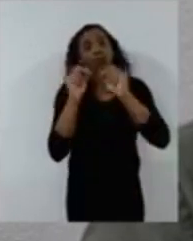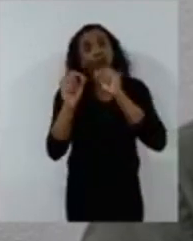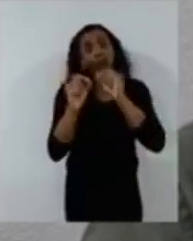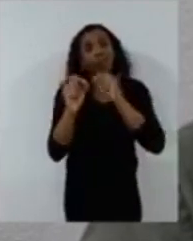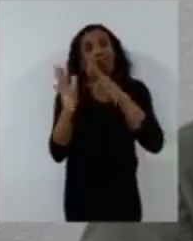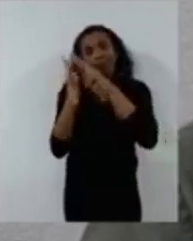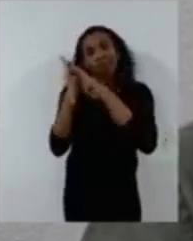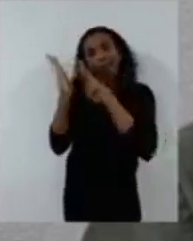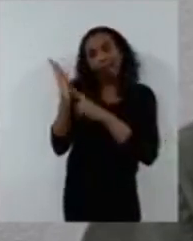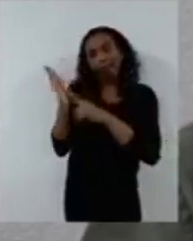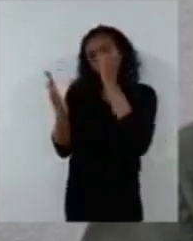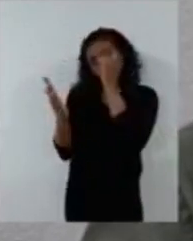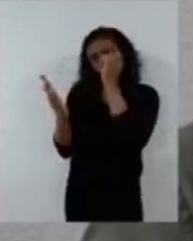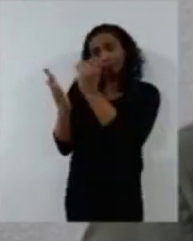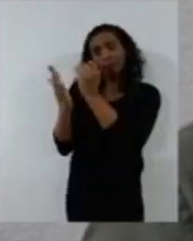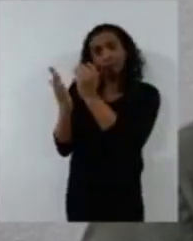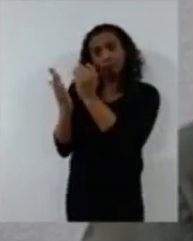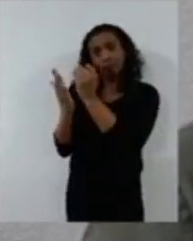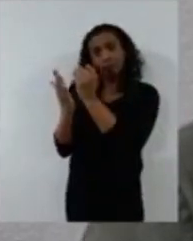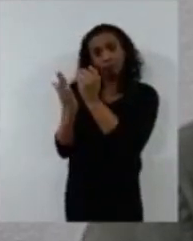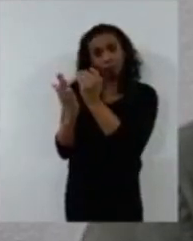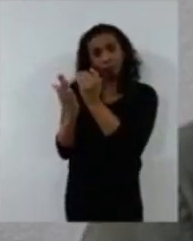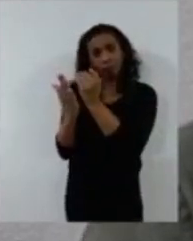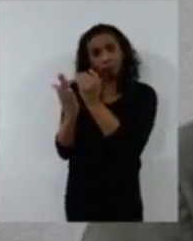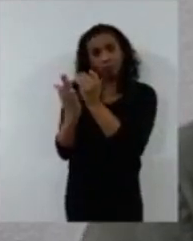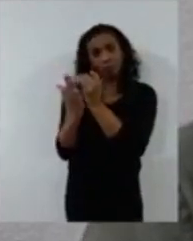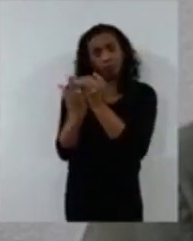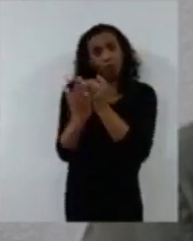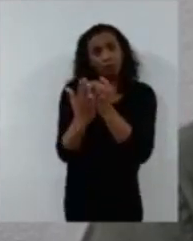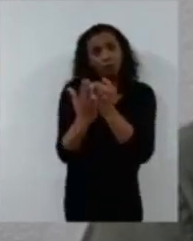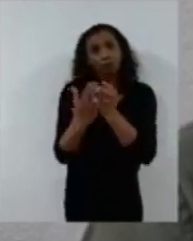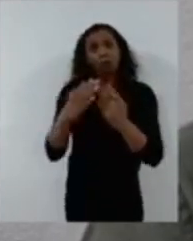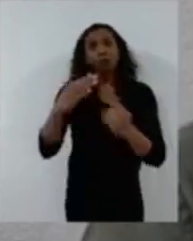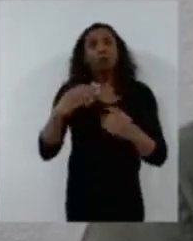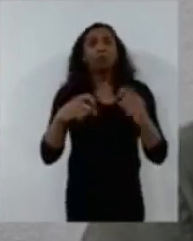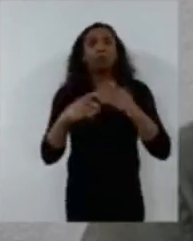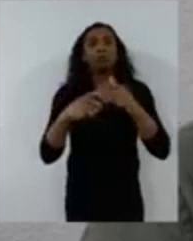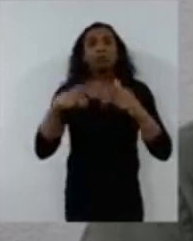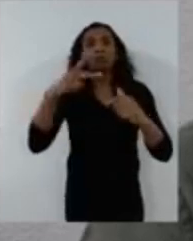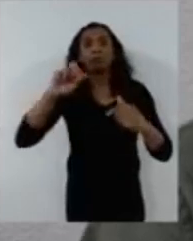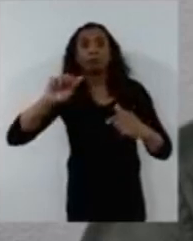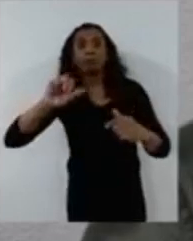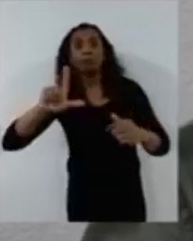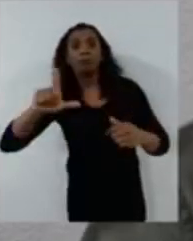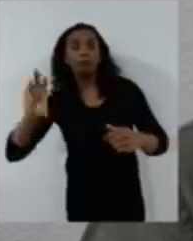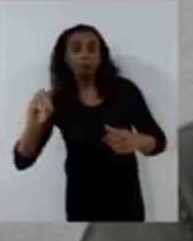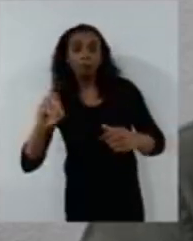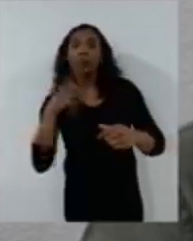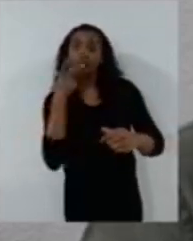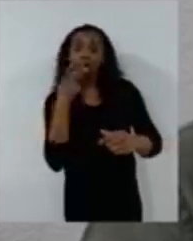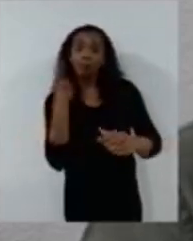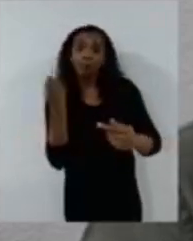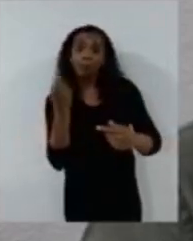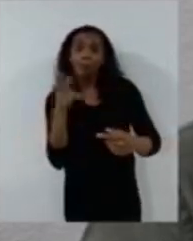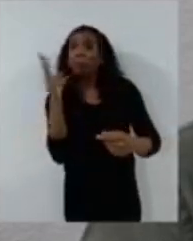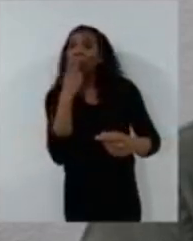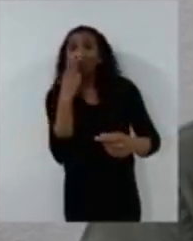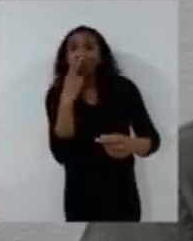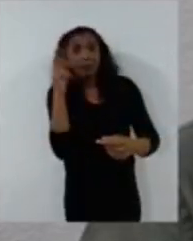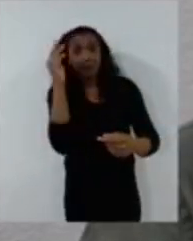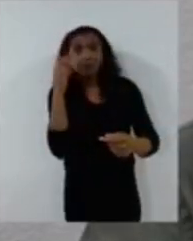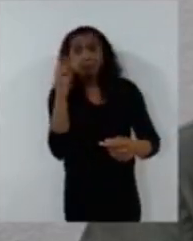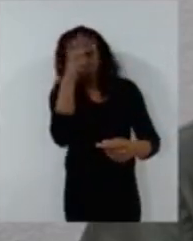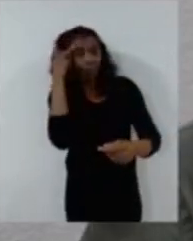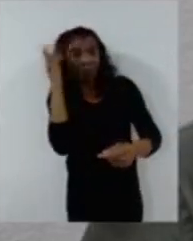cumpridas. Como o doutor Paulo César disse, parece que ele está falando um outro idioma, parece que ele está falando grego. Então,